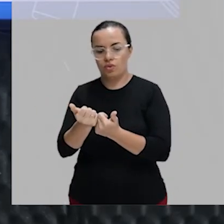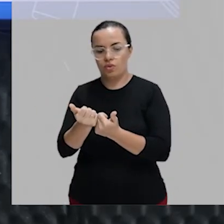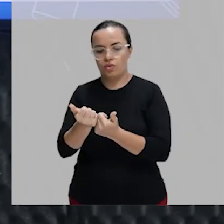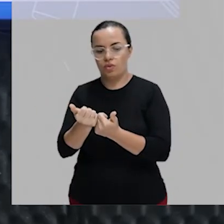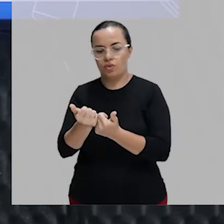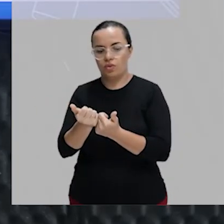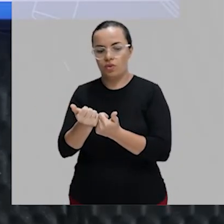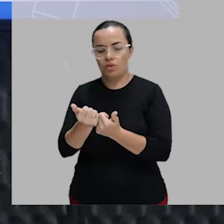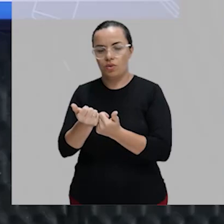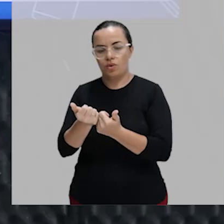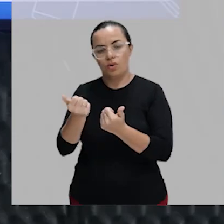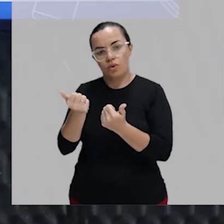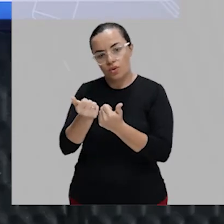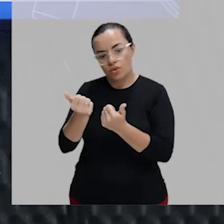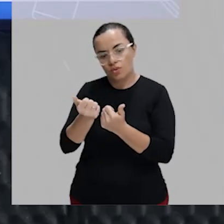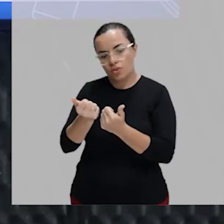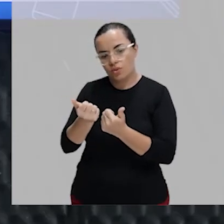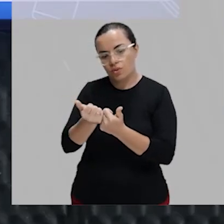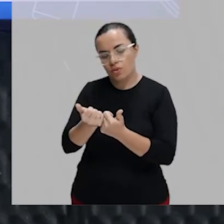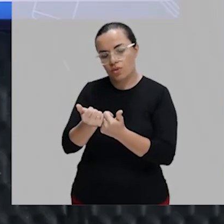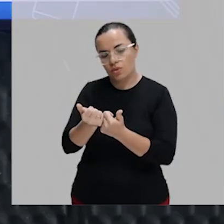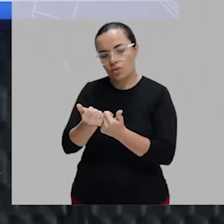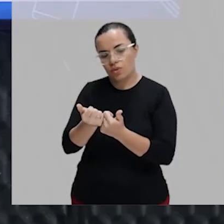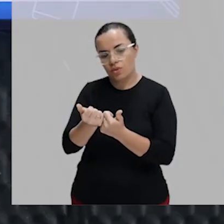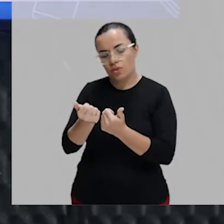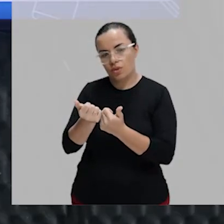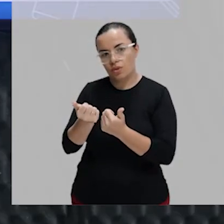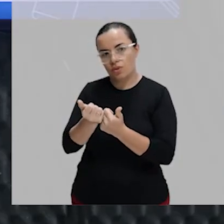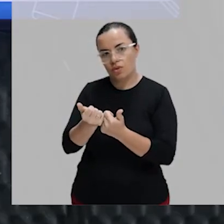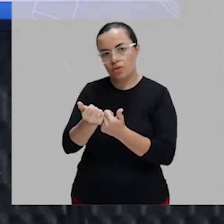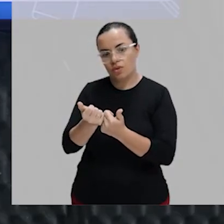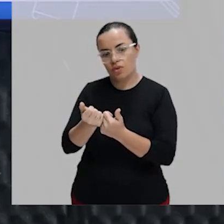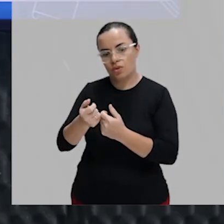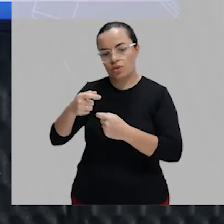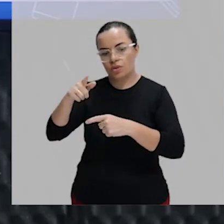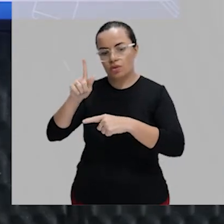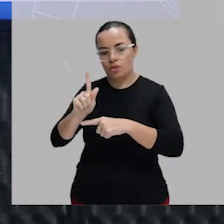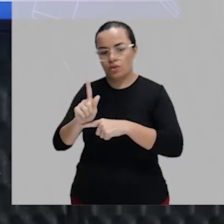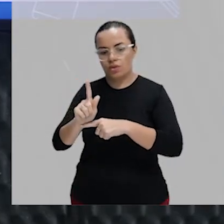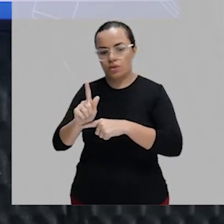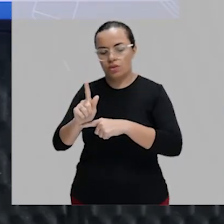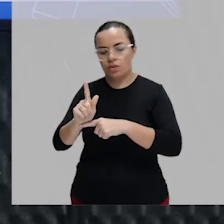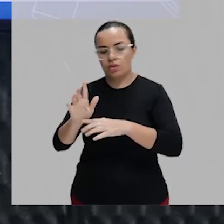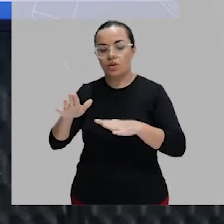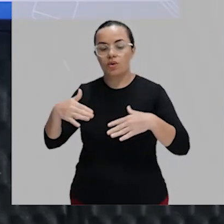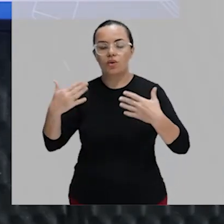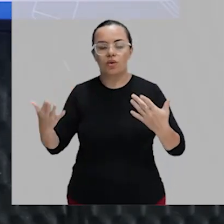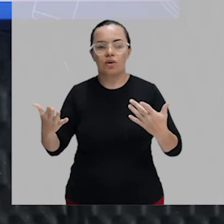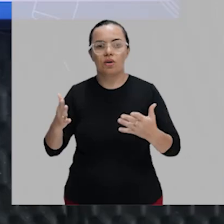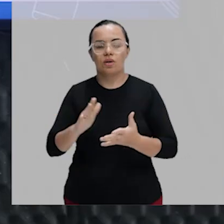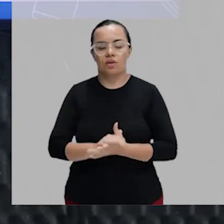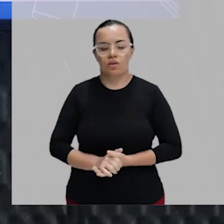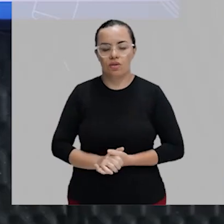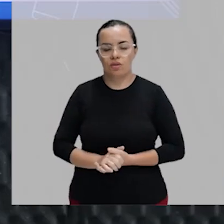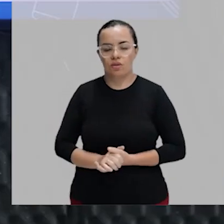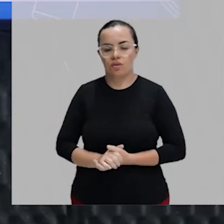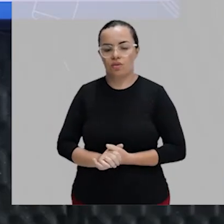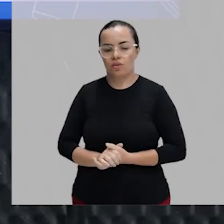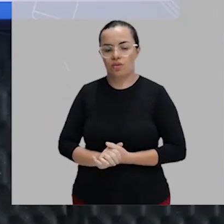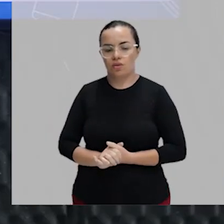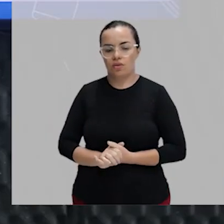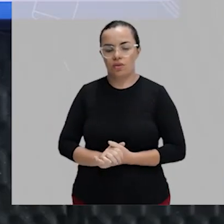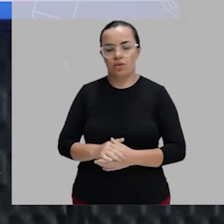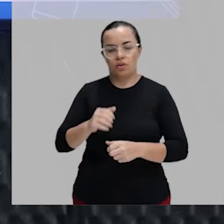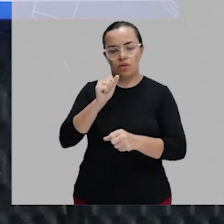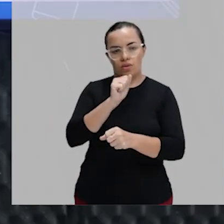Então, o processo de síntese proteica só vai indicar a adição apenas de 2 aminoácidos. Do primeiro aminoácido e do